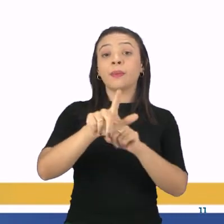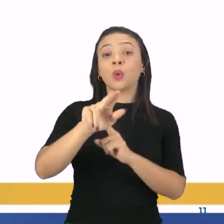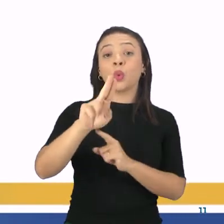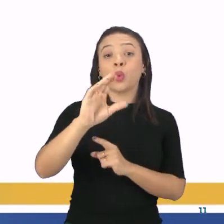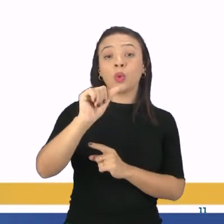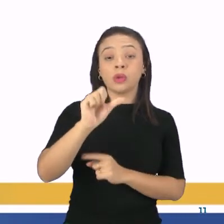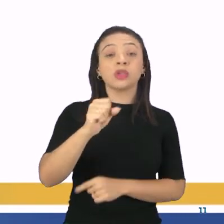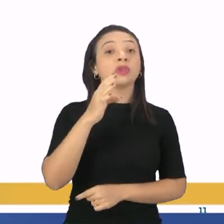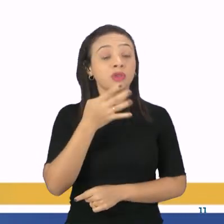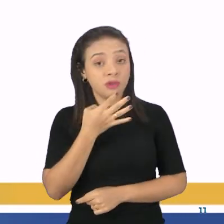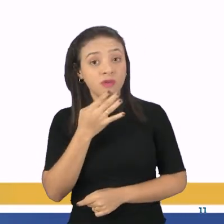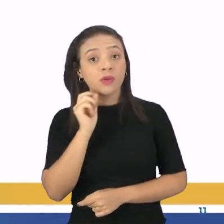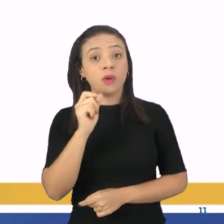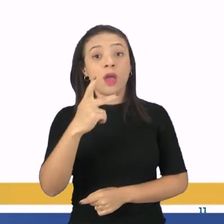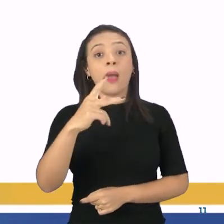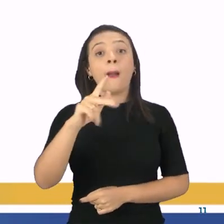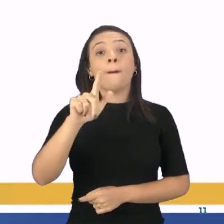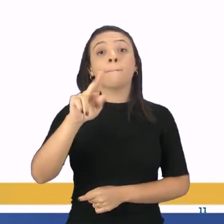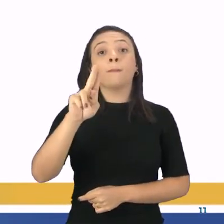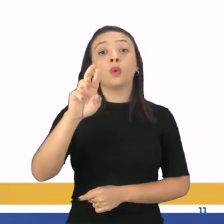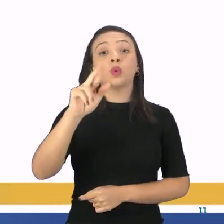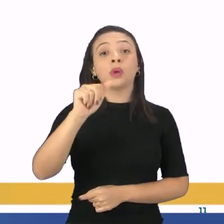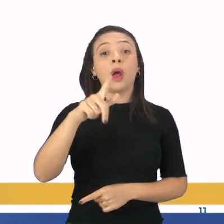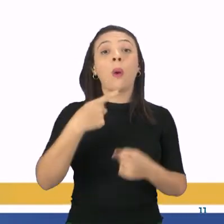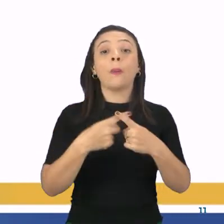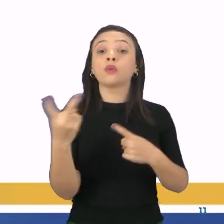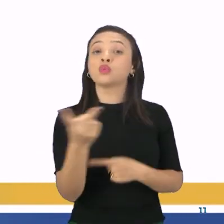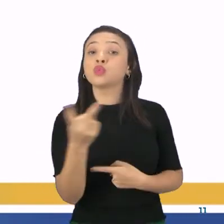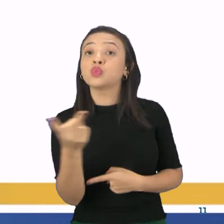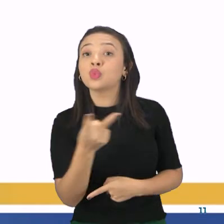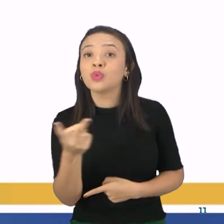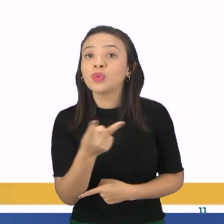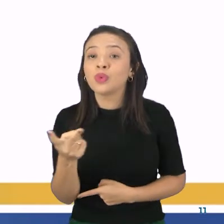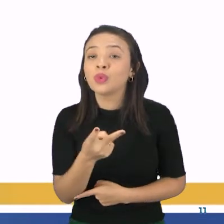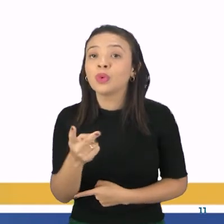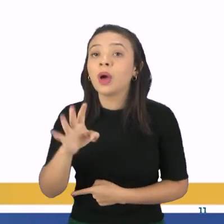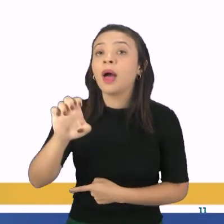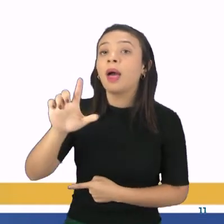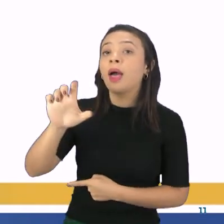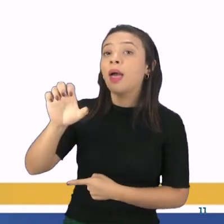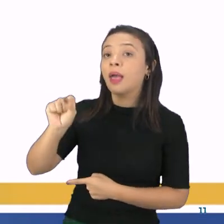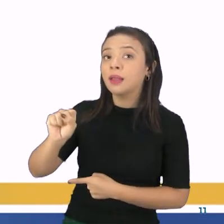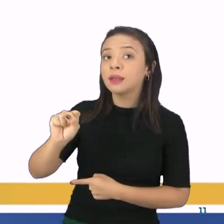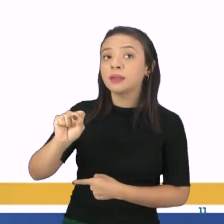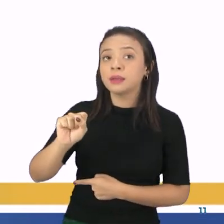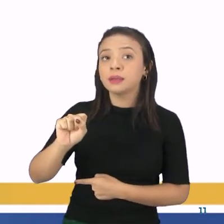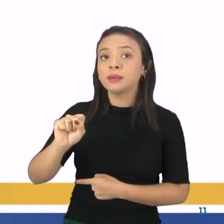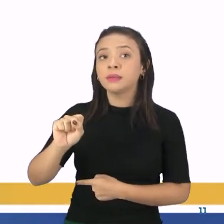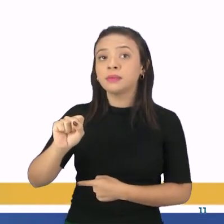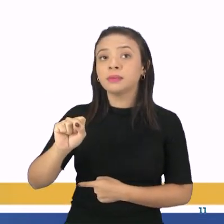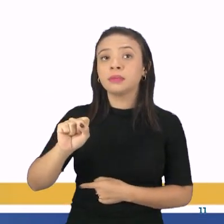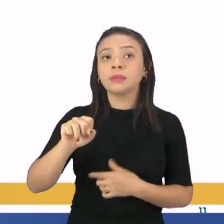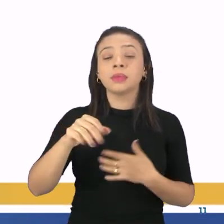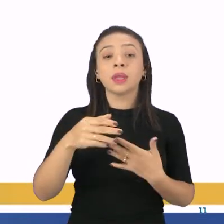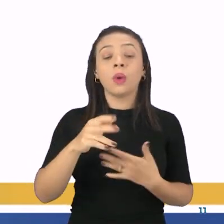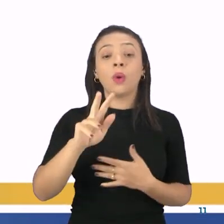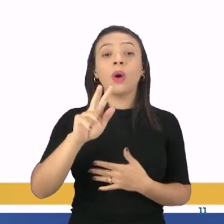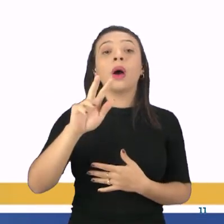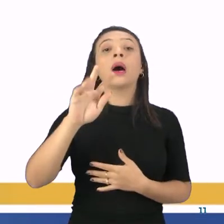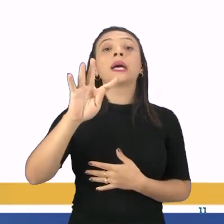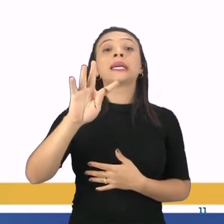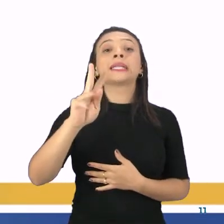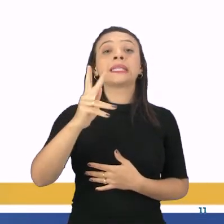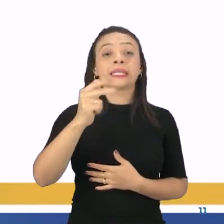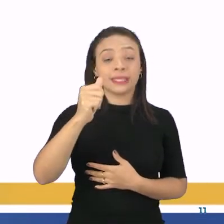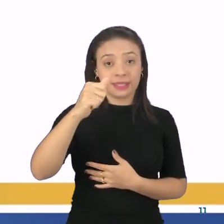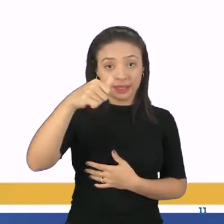aí é plural. Se é Erica and Lucas, são eles, né? E eles, em inglês, they. E toda vez que eu falo de plural,